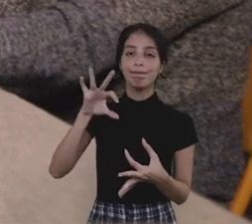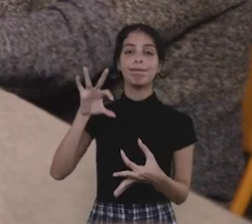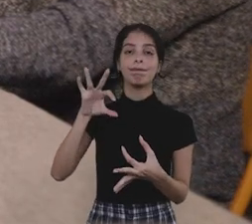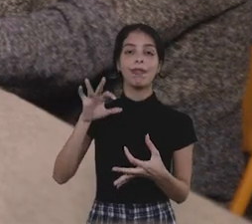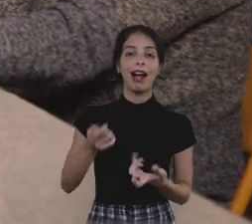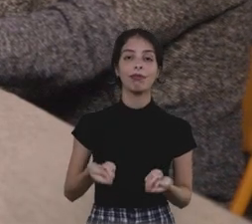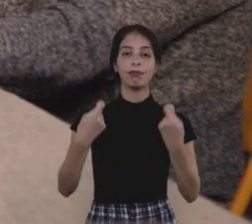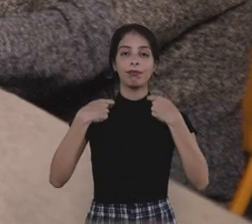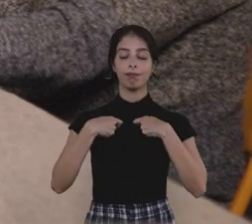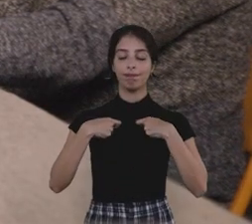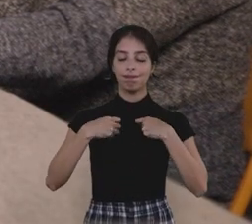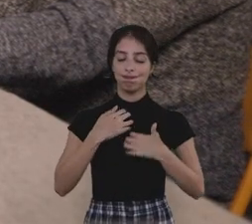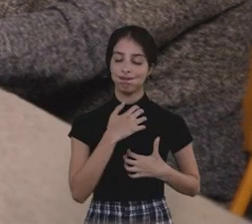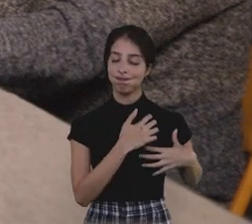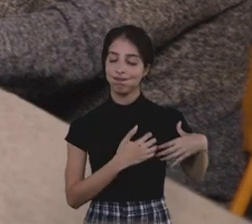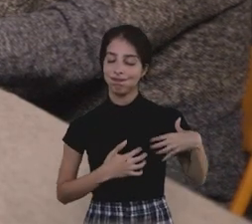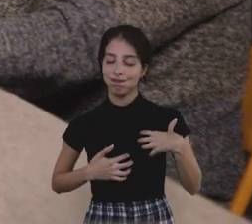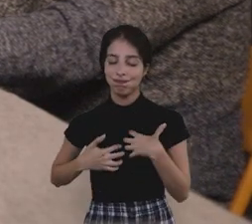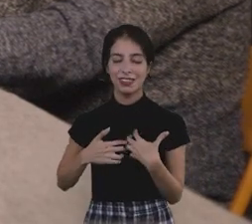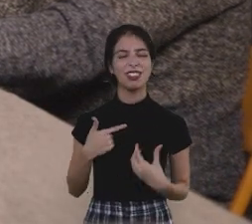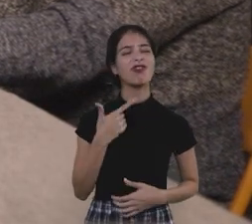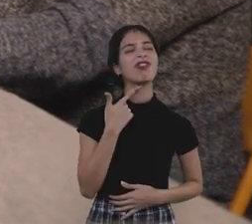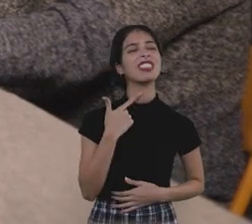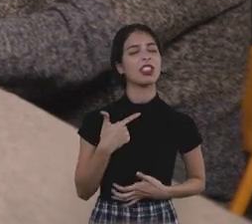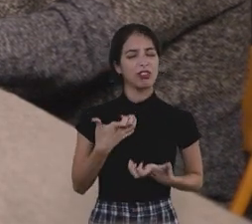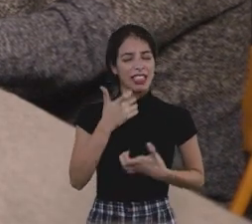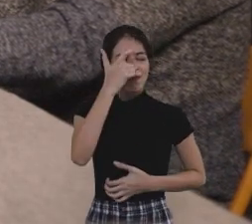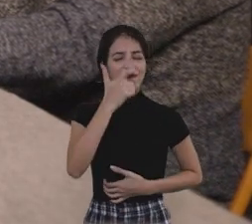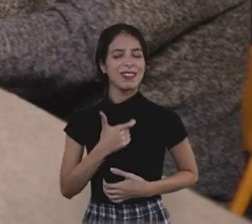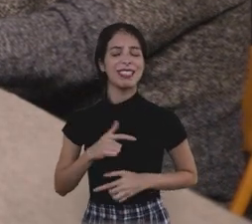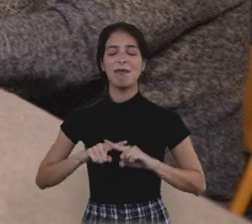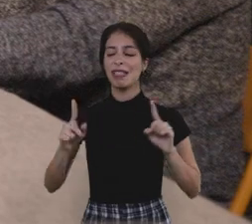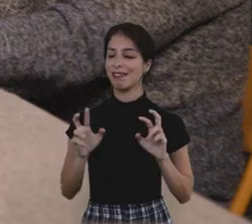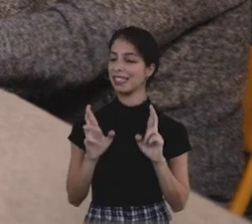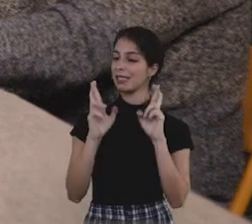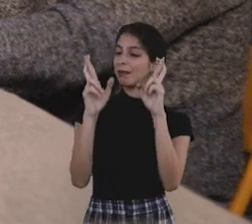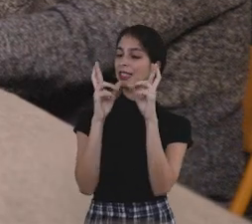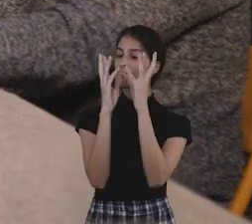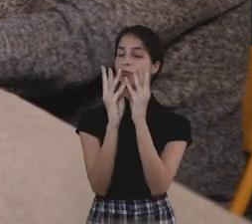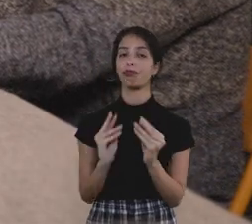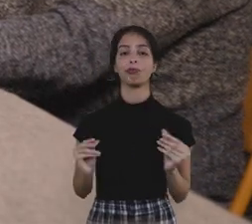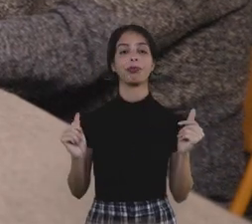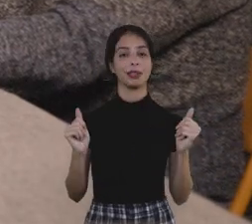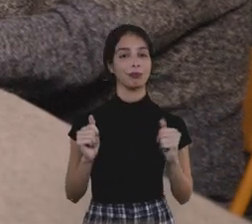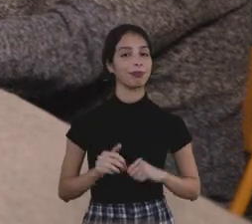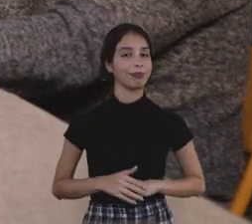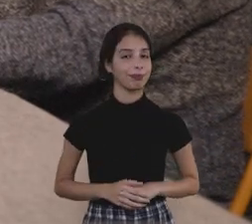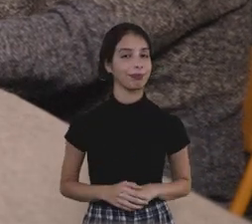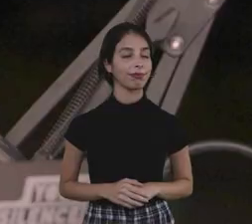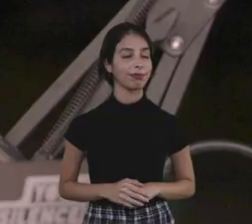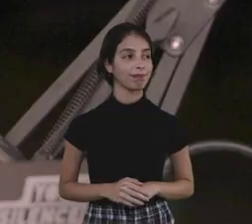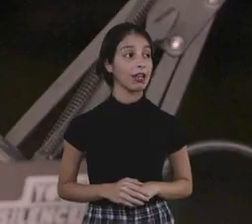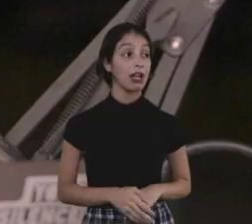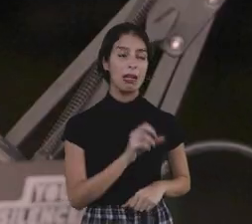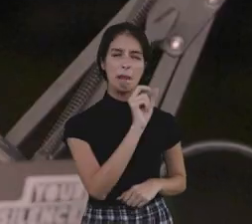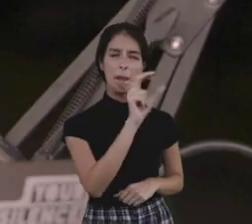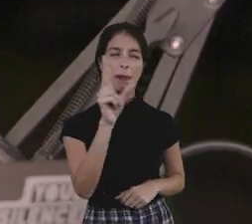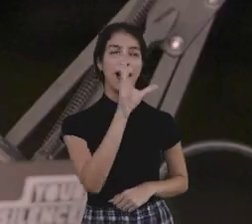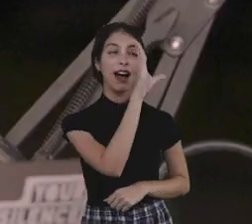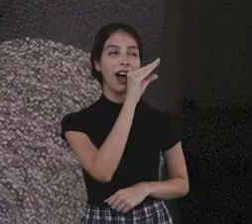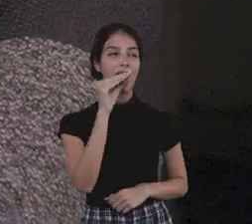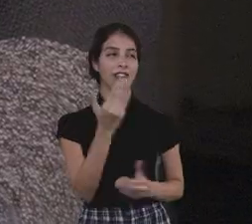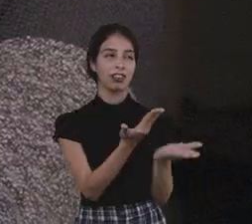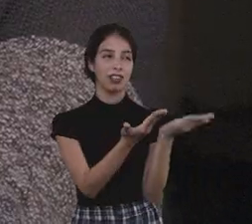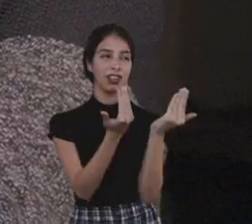eh eu não ten mais esperança de ser quem eu gostaria de ser isso é uma é um fenômeno muito comum por exemplo nos adolescentes